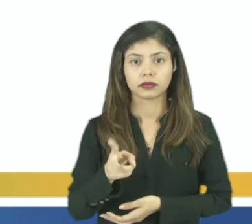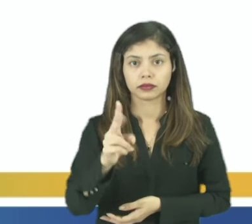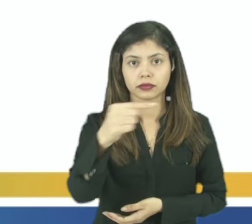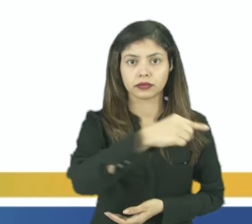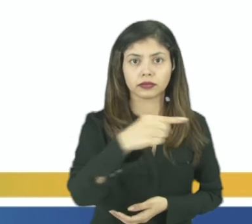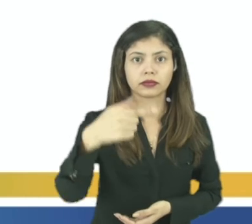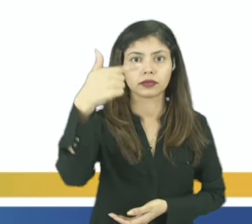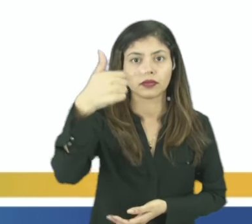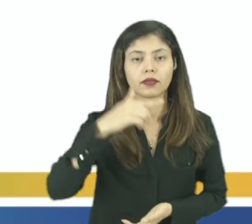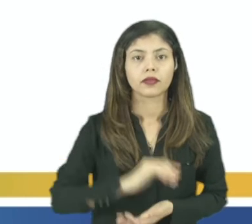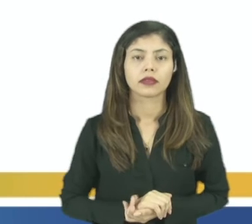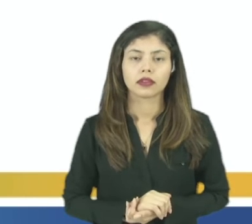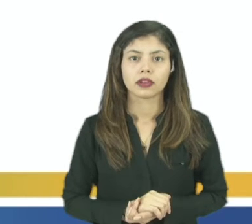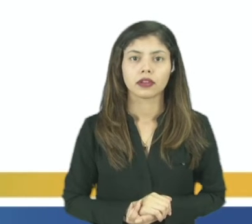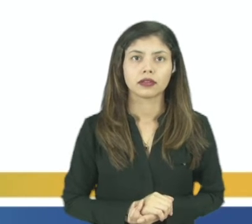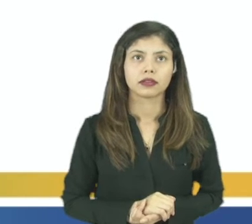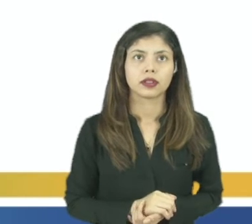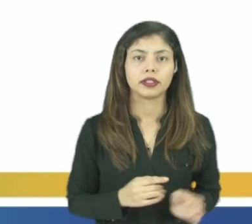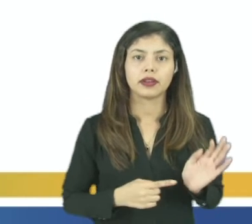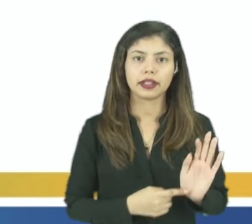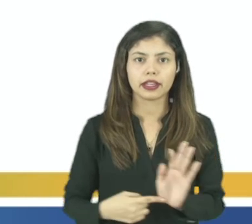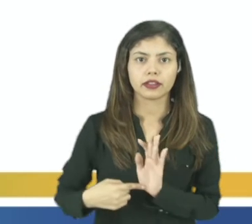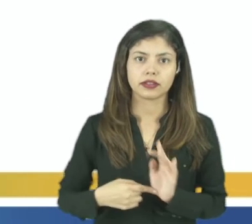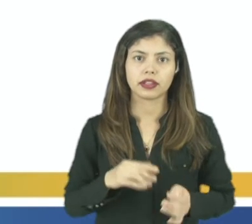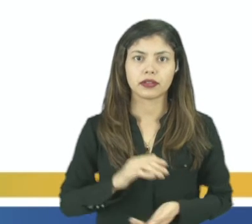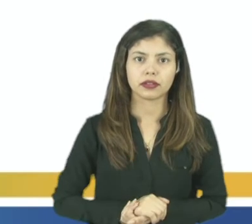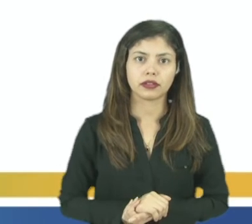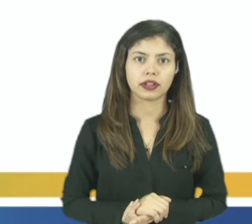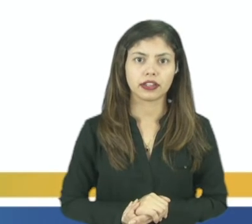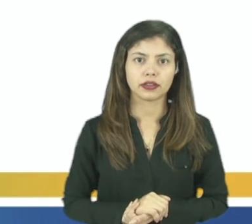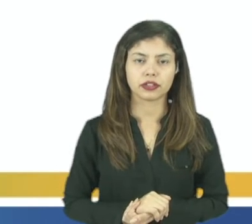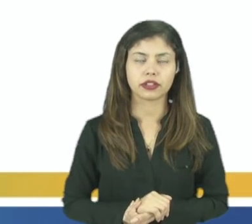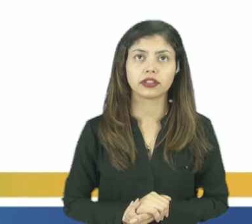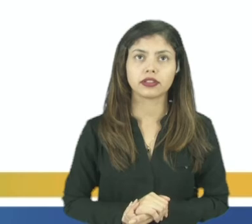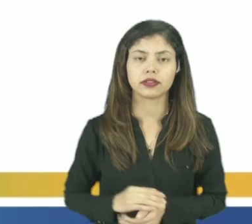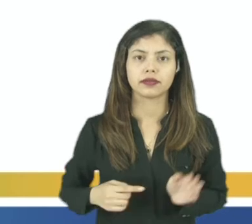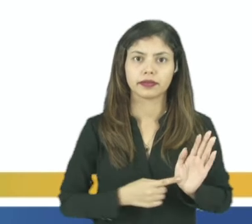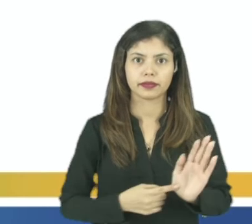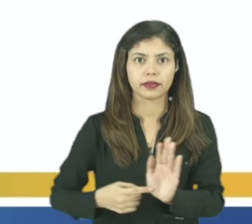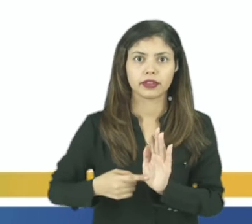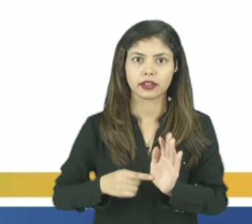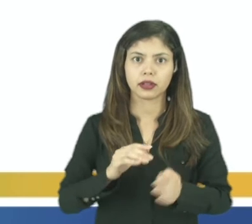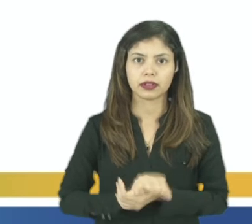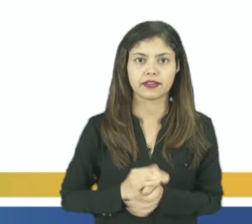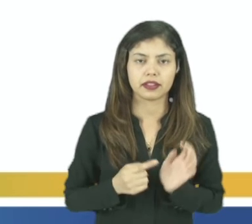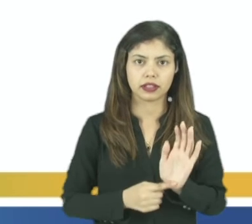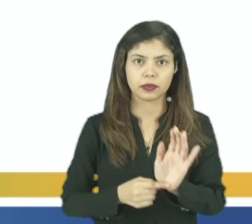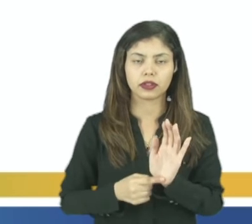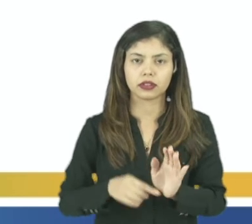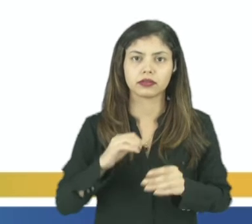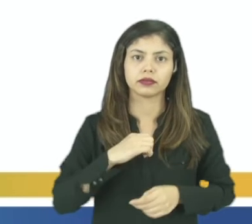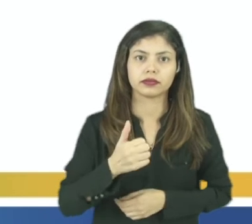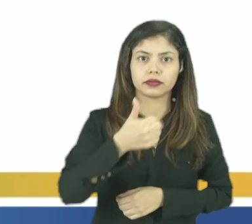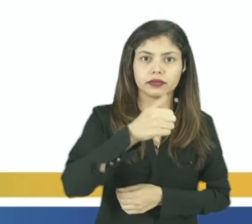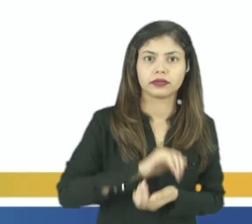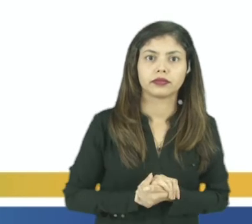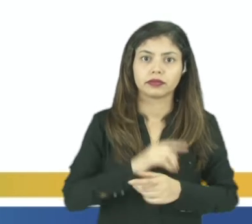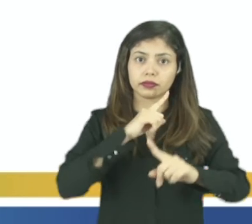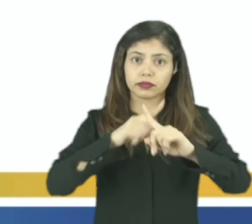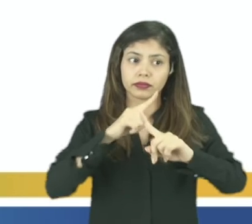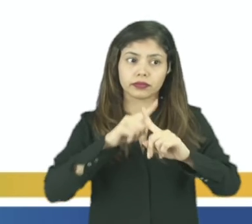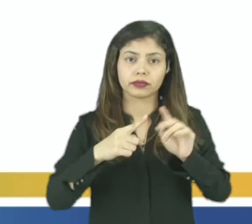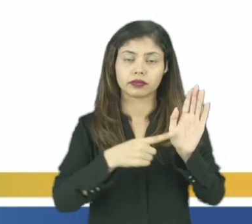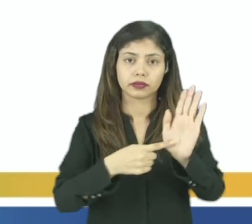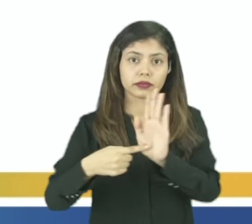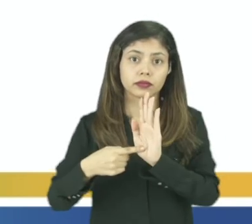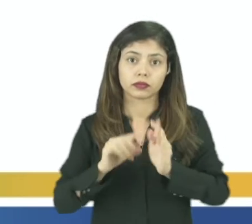vocês vão proceder da mesma forma em toda essa coluna e nas demais colunas também. É a mesma ideia, tá?